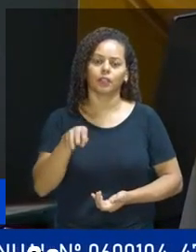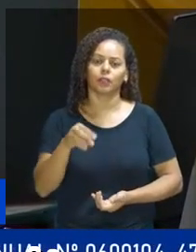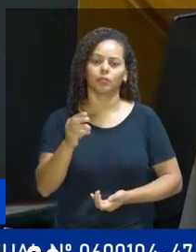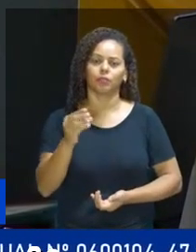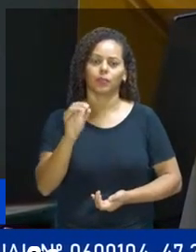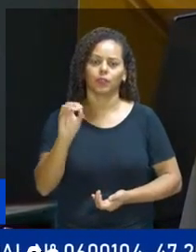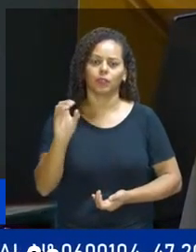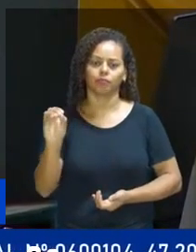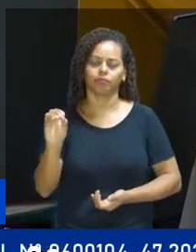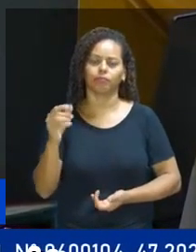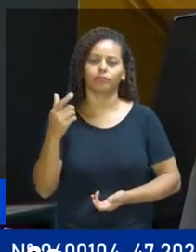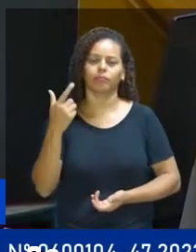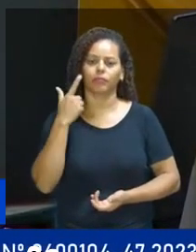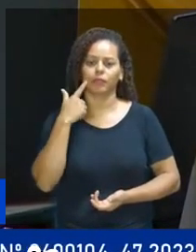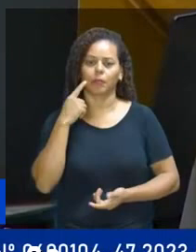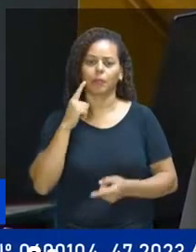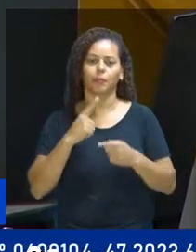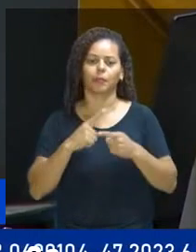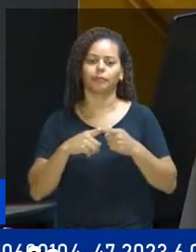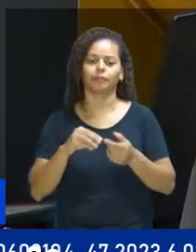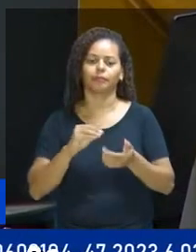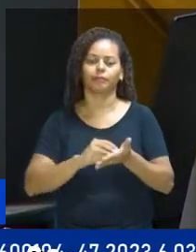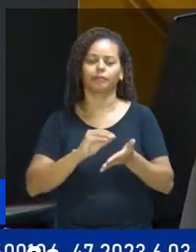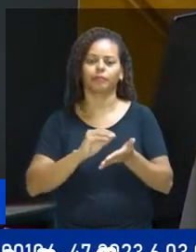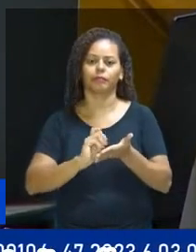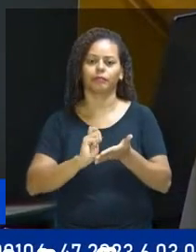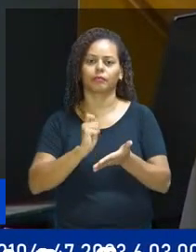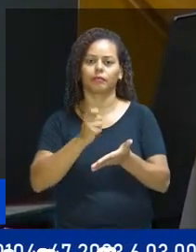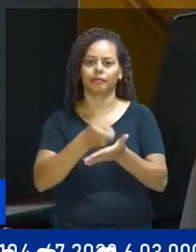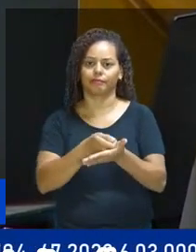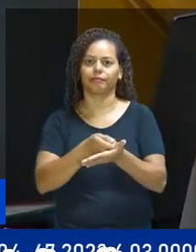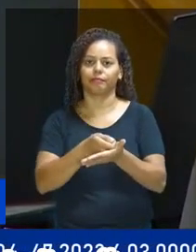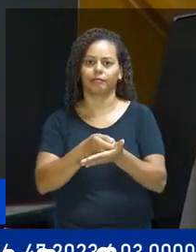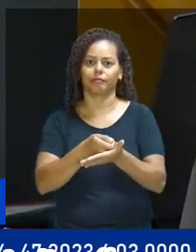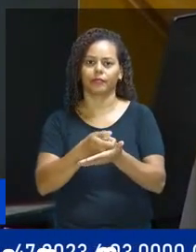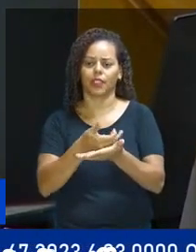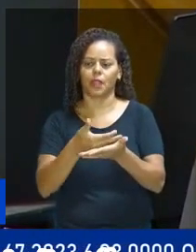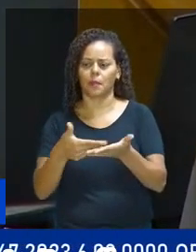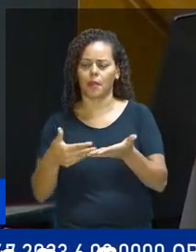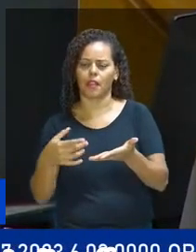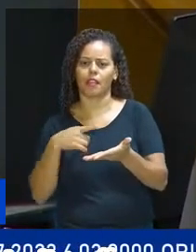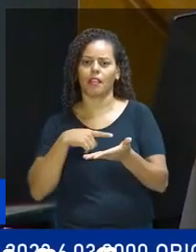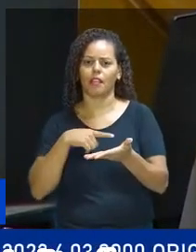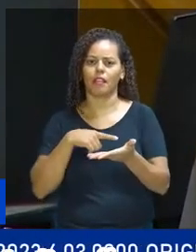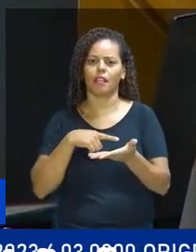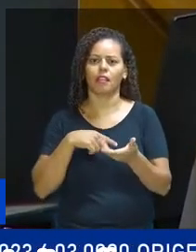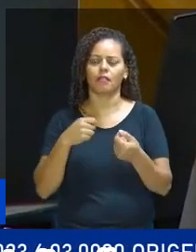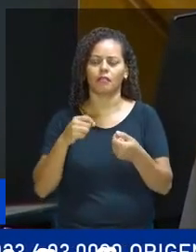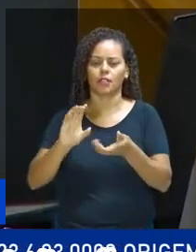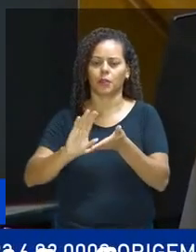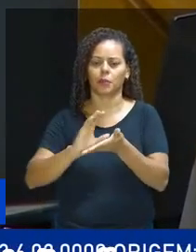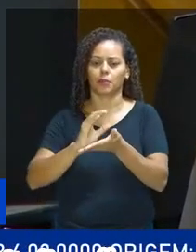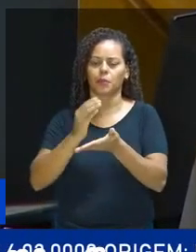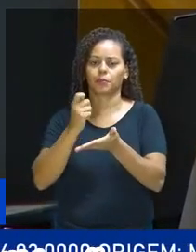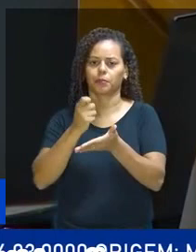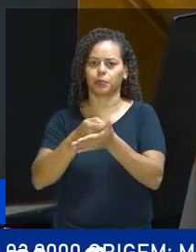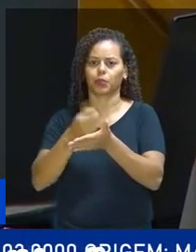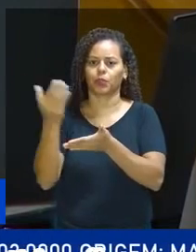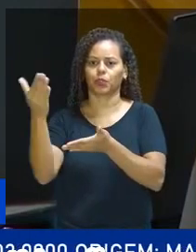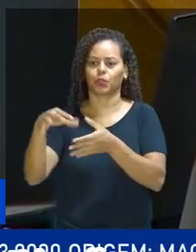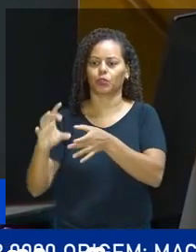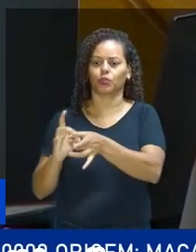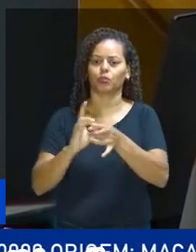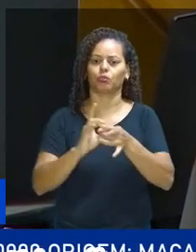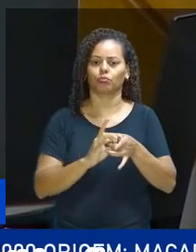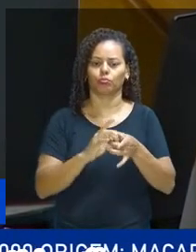de despesas referente a exercícios financeiros estranhos ao exercício da qual a prestação de contas se vincula. Em razão